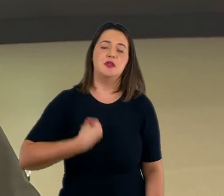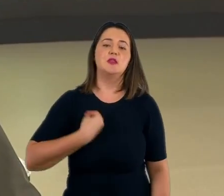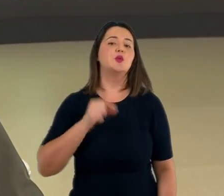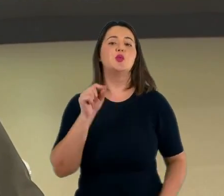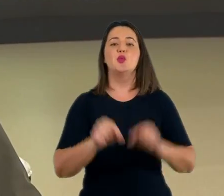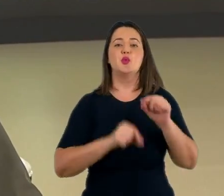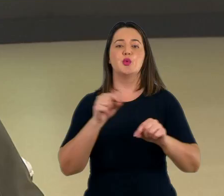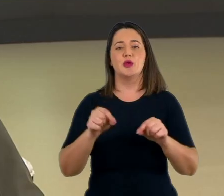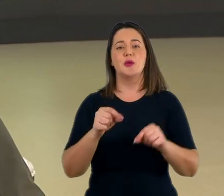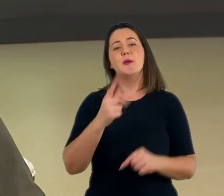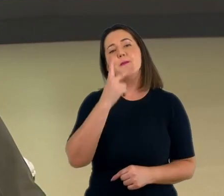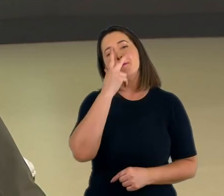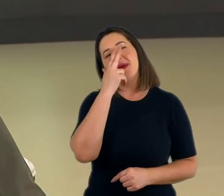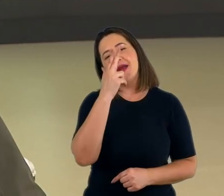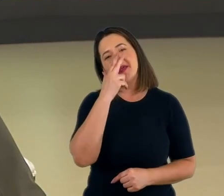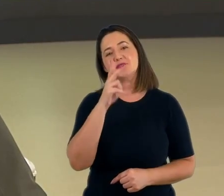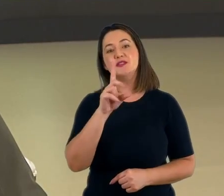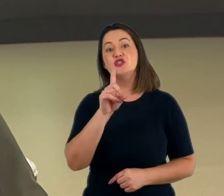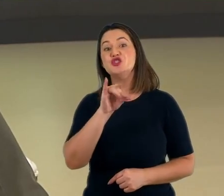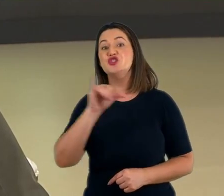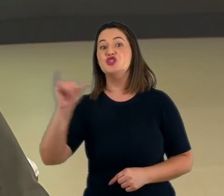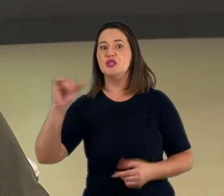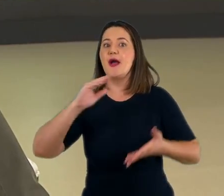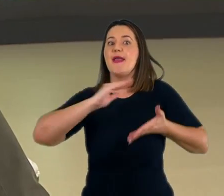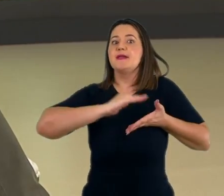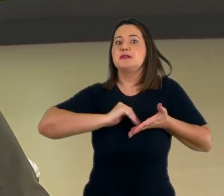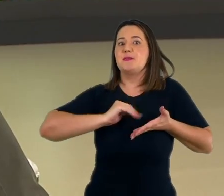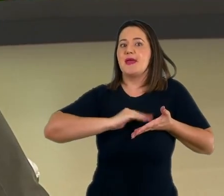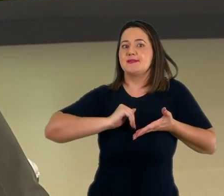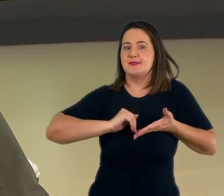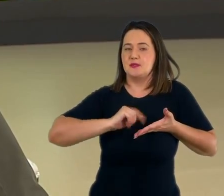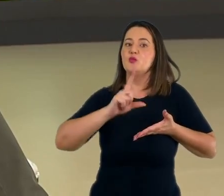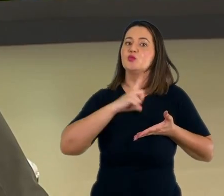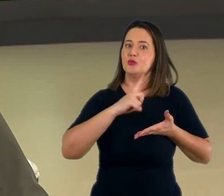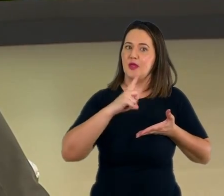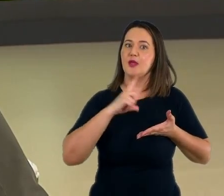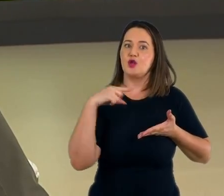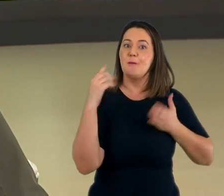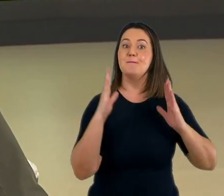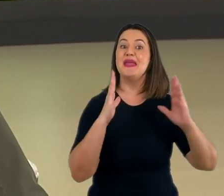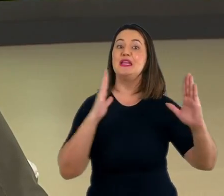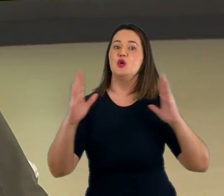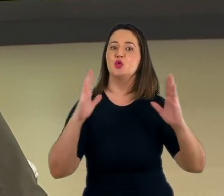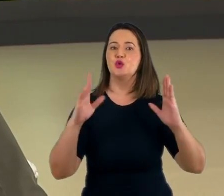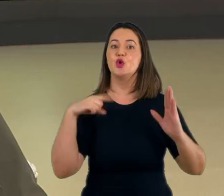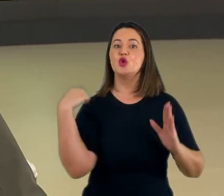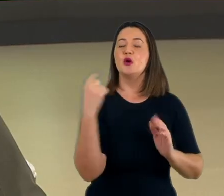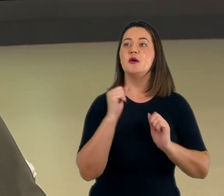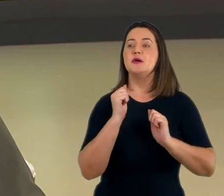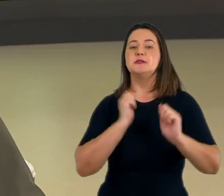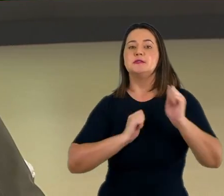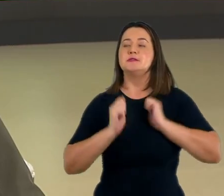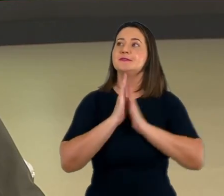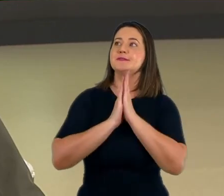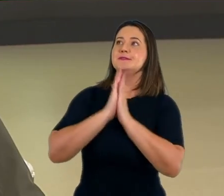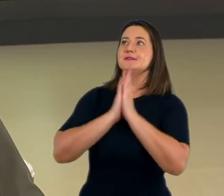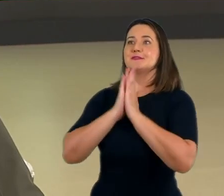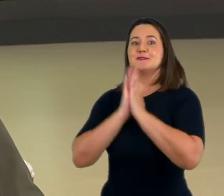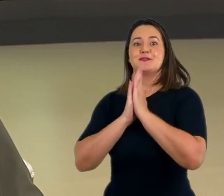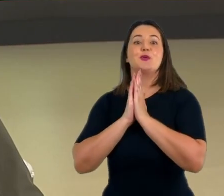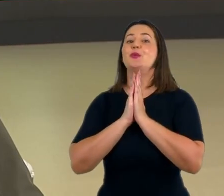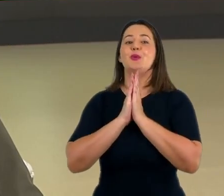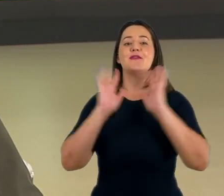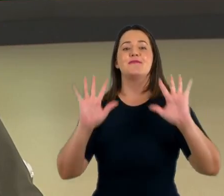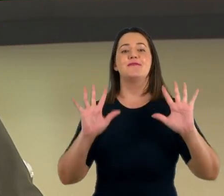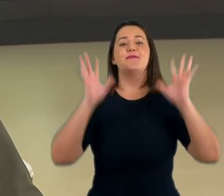estamos vivendo uma espécie de grande dia da expiação e estamos aguardando com grande expectativa